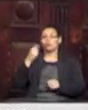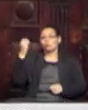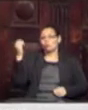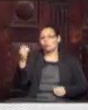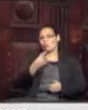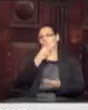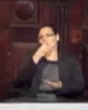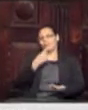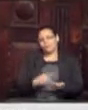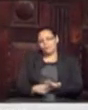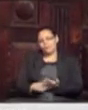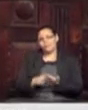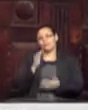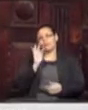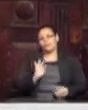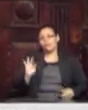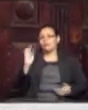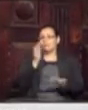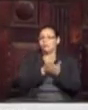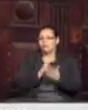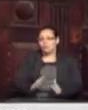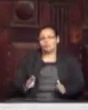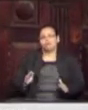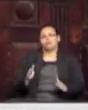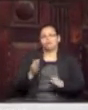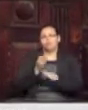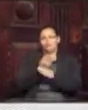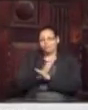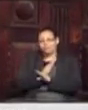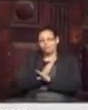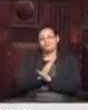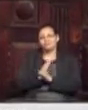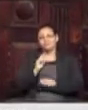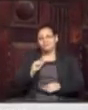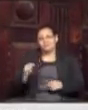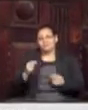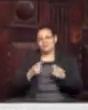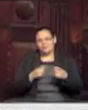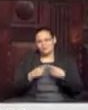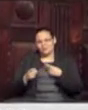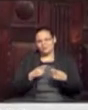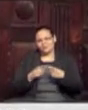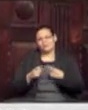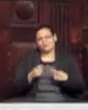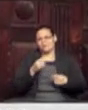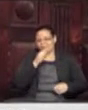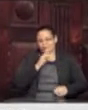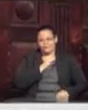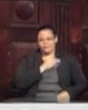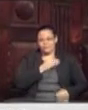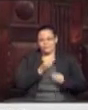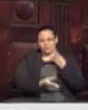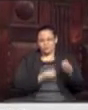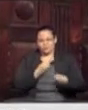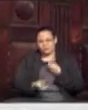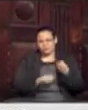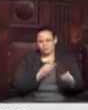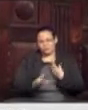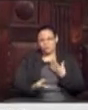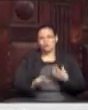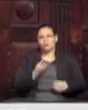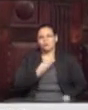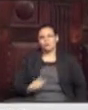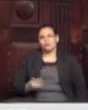pacto federativo e acabaria com a farra das isenções fiscais, com a guerra que acontece entre estados. O governo federal